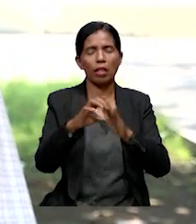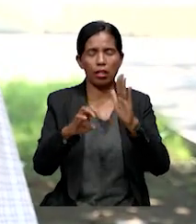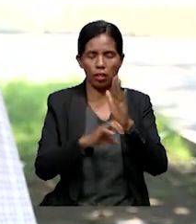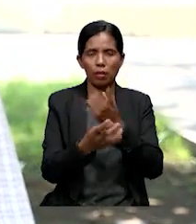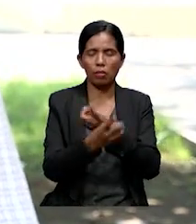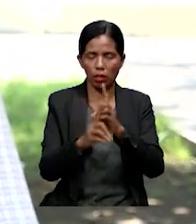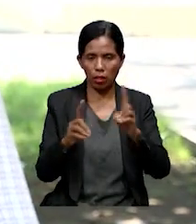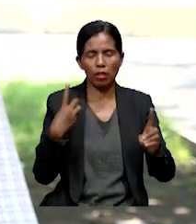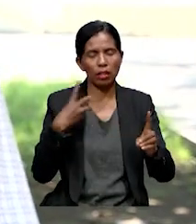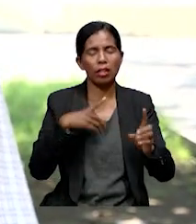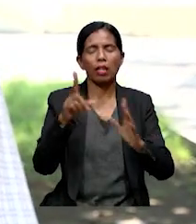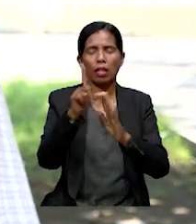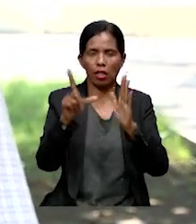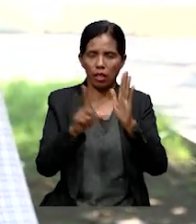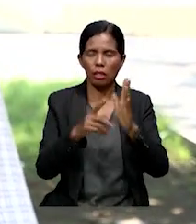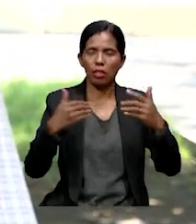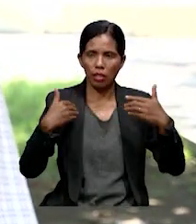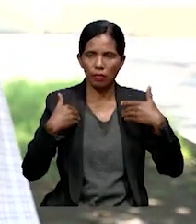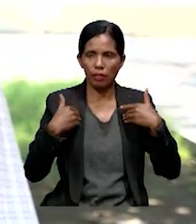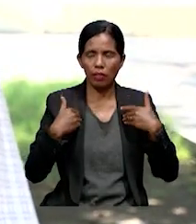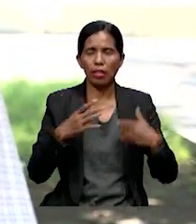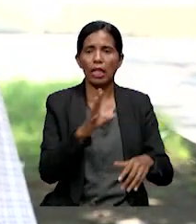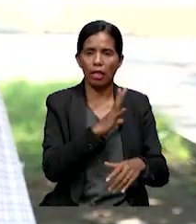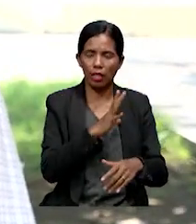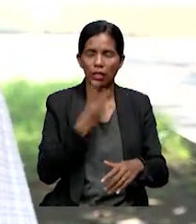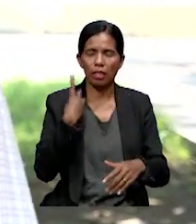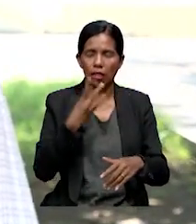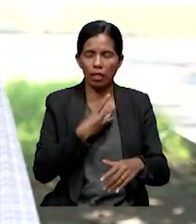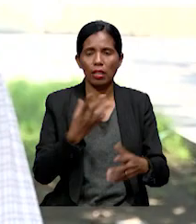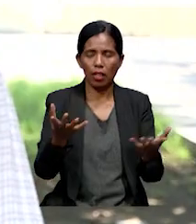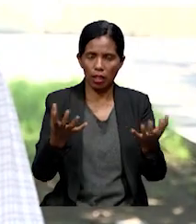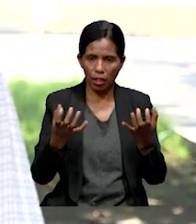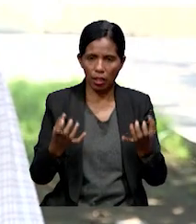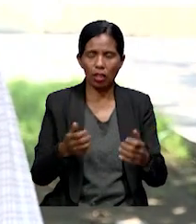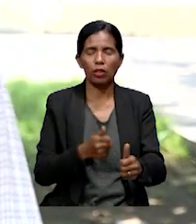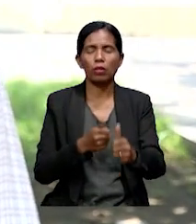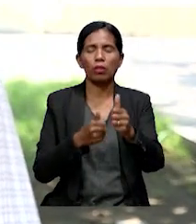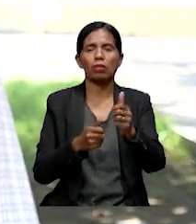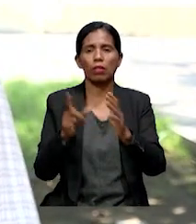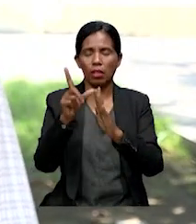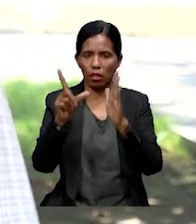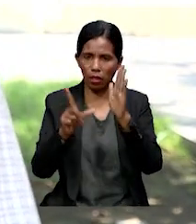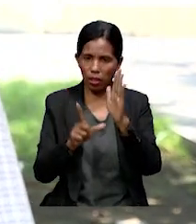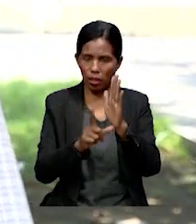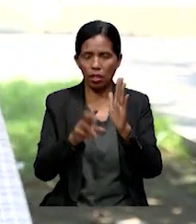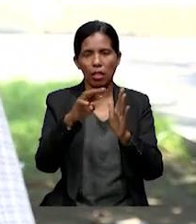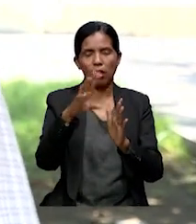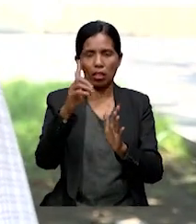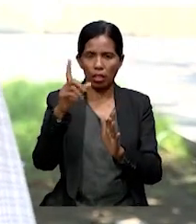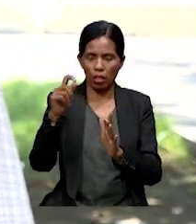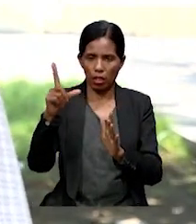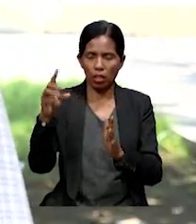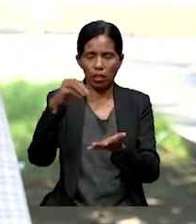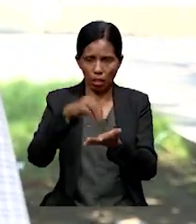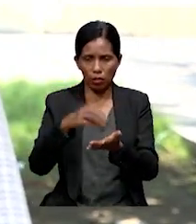a Constituição organizativa, é a Constituição, é a boa vontade para aplicar os trâmites constitucionais, né? Bem, e tem a turba, né?